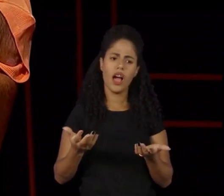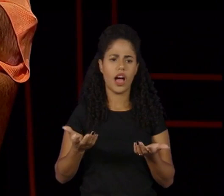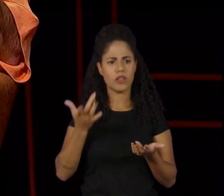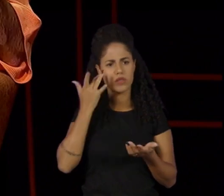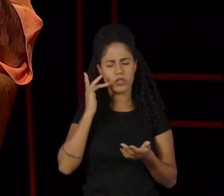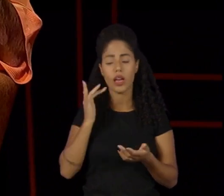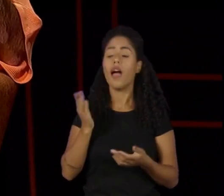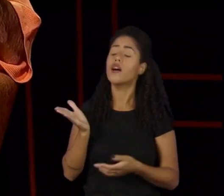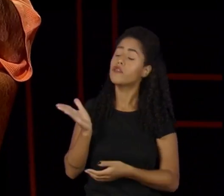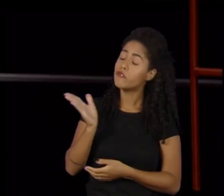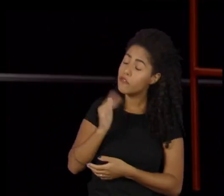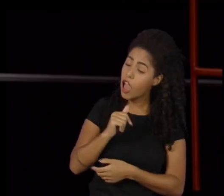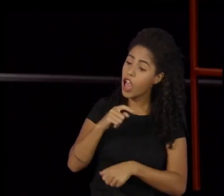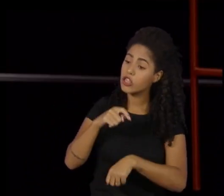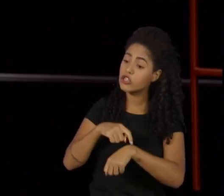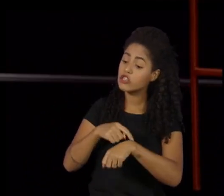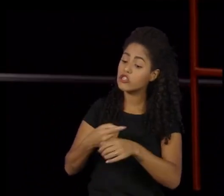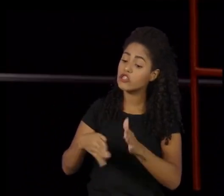Não,